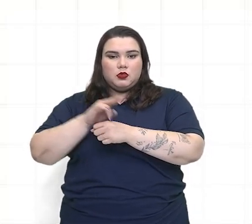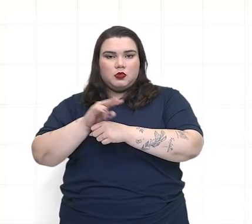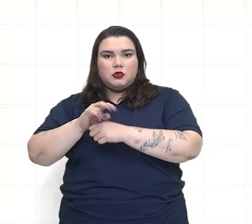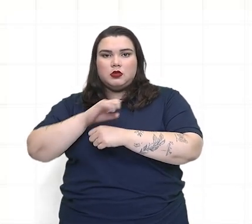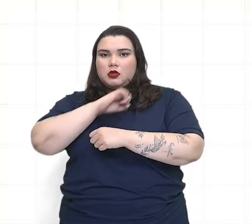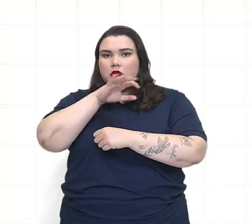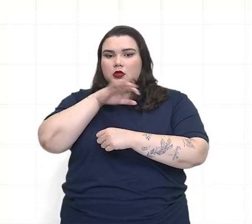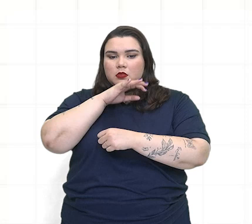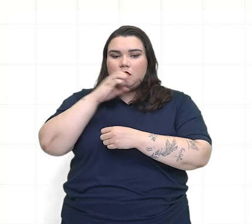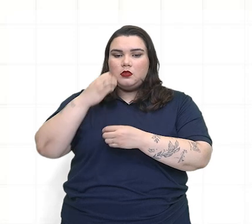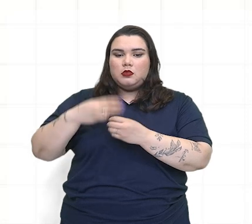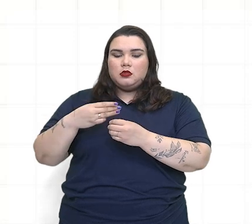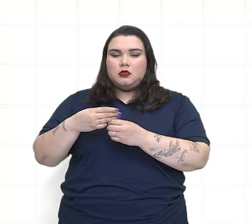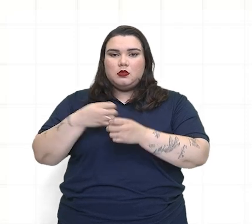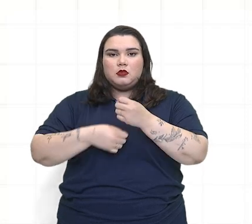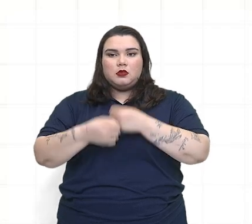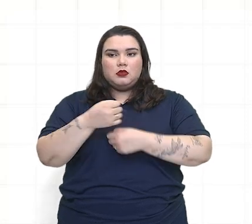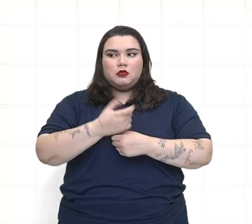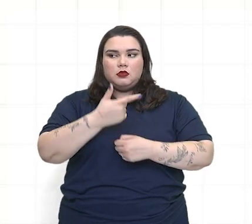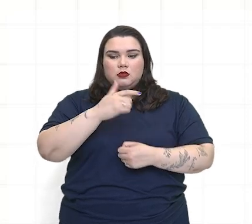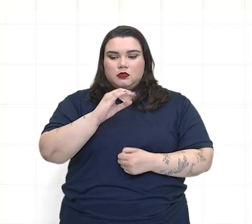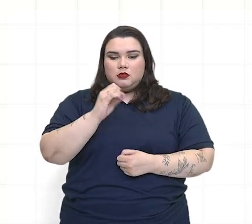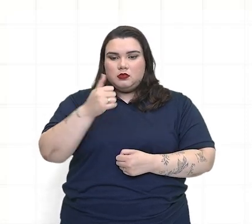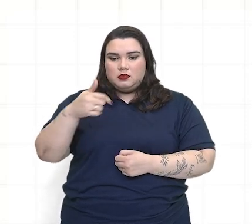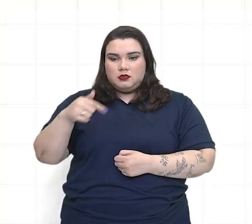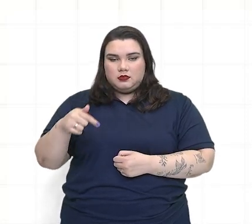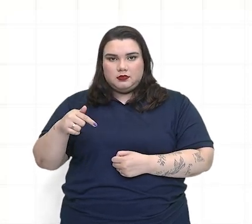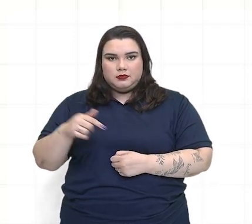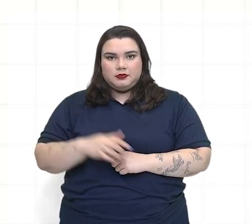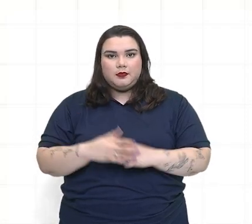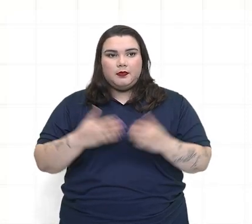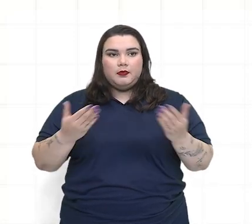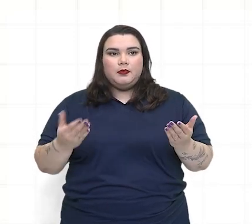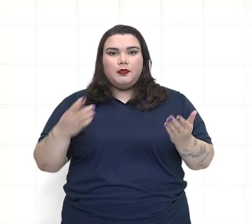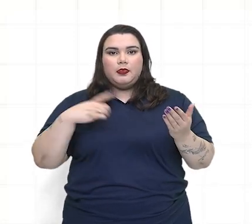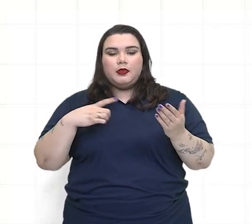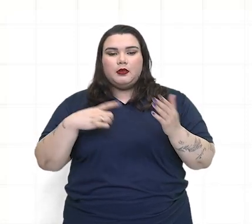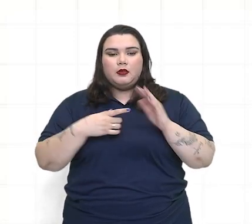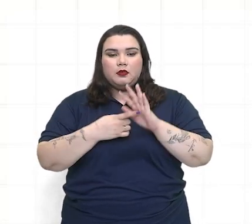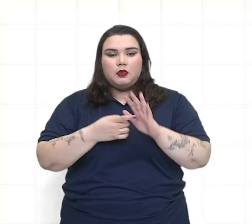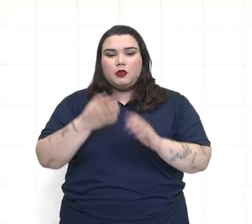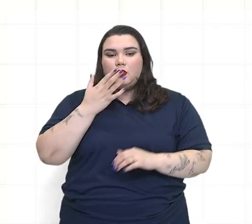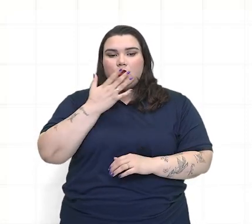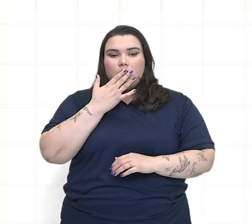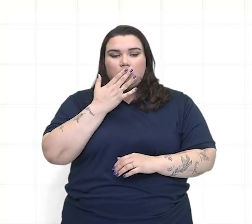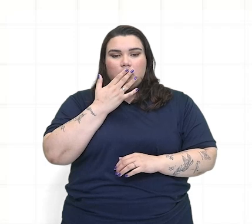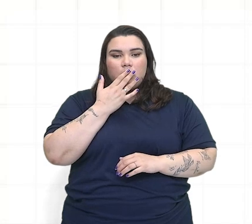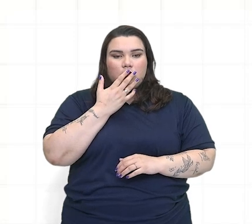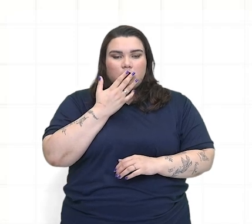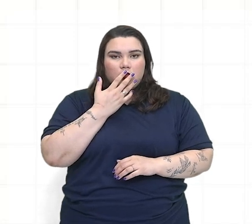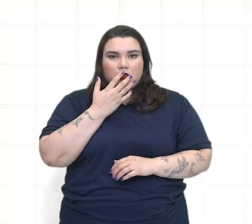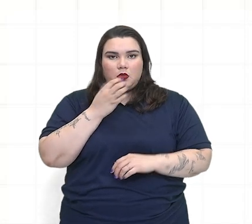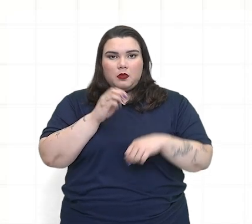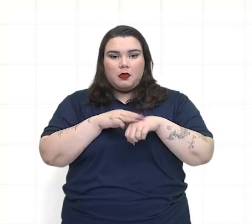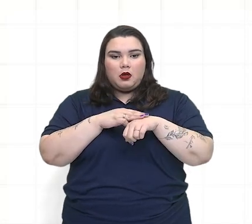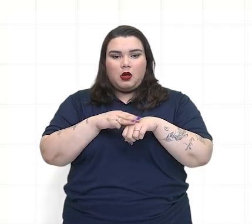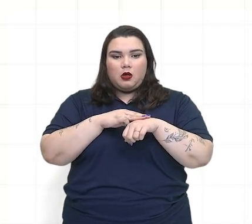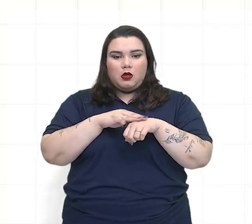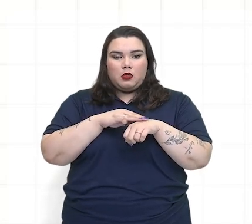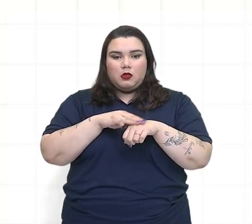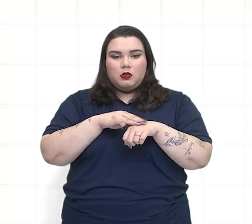em 2017. Então temos aqui, ó, nessa cor aqui, um tipo de um marrom,